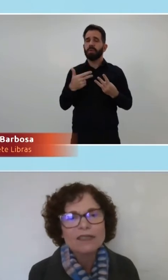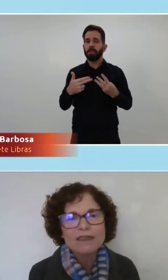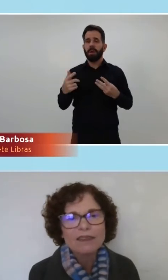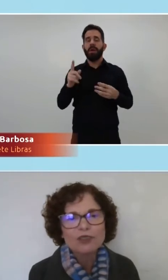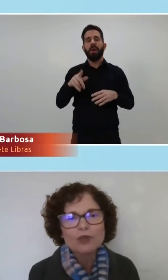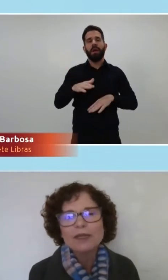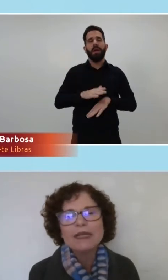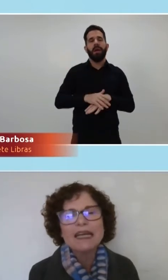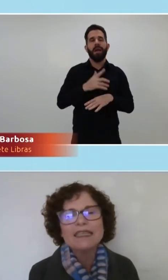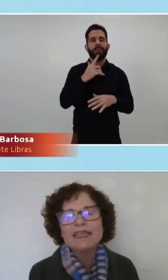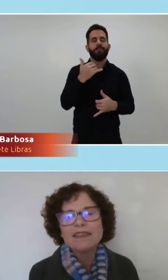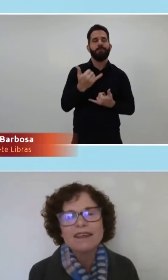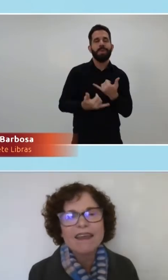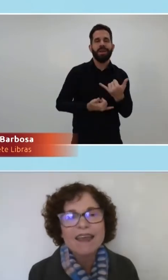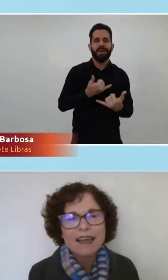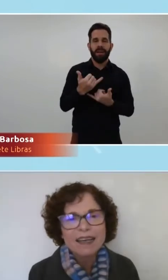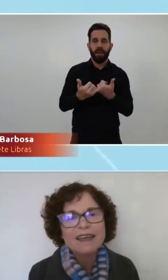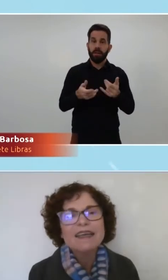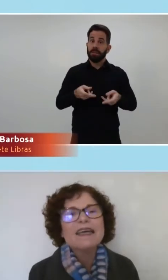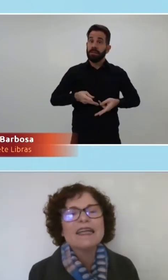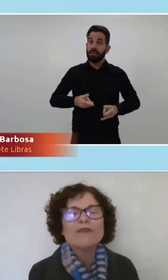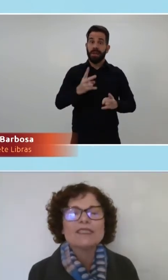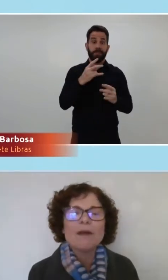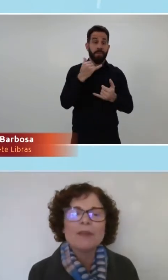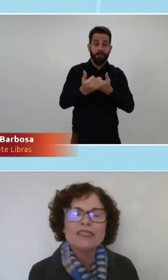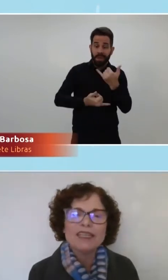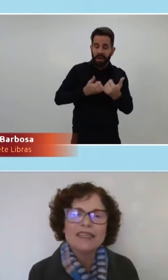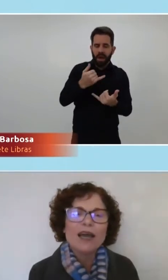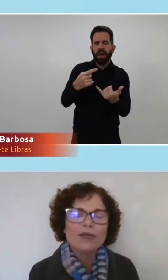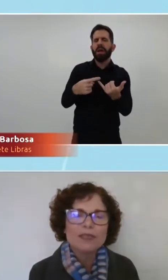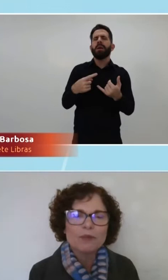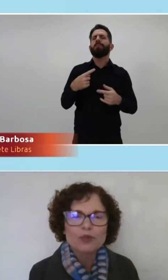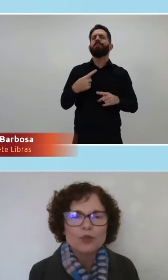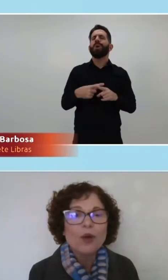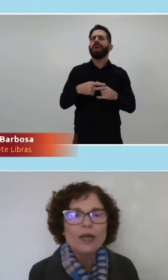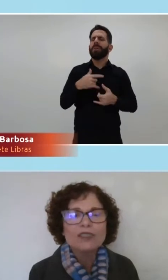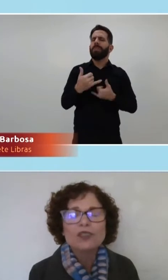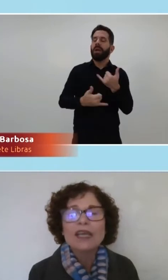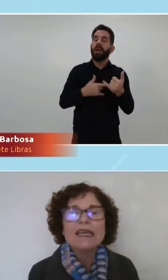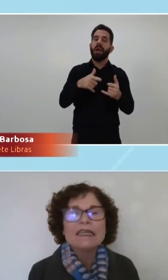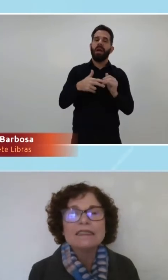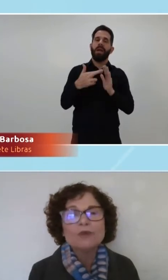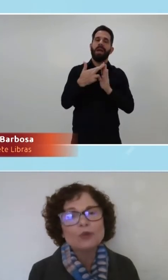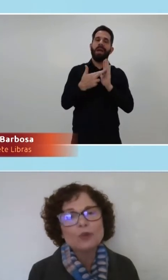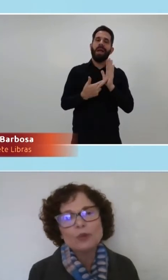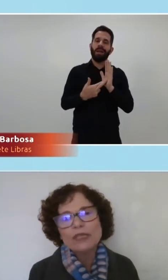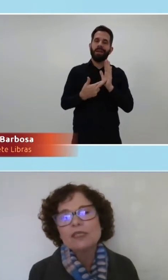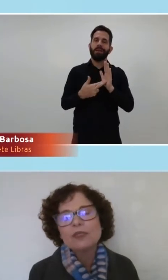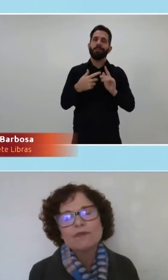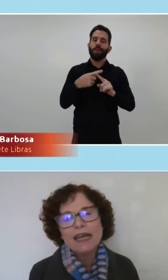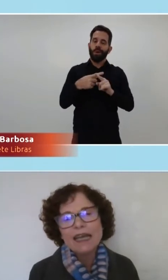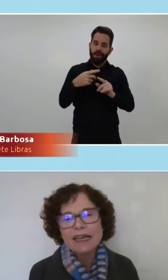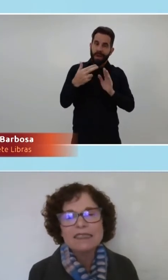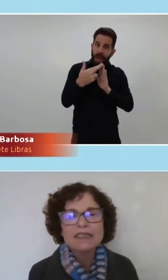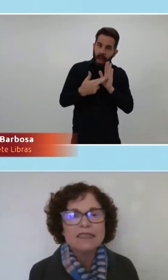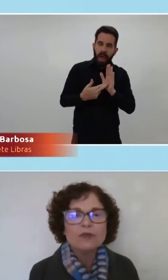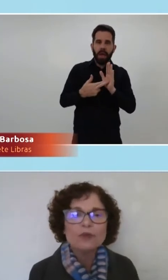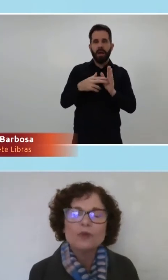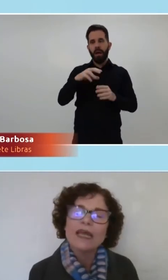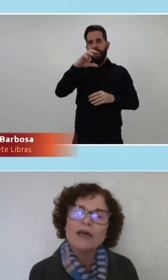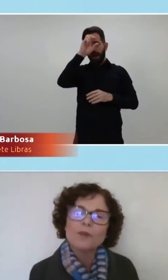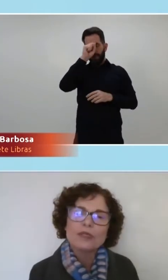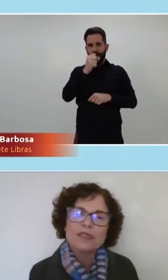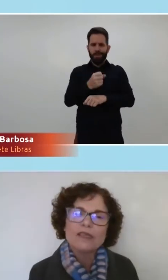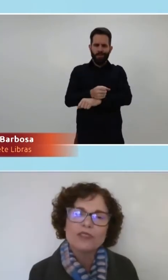e adolescente. Toda brincadeira tem regra, né? Você aprende a lidar com as emoções. Então, tudo isso vai